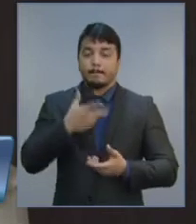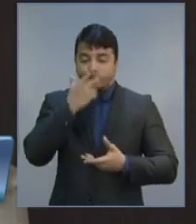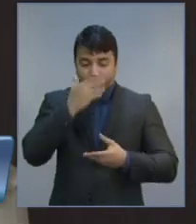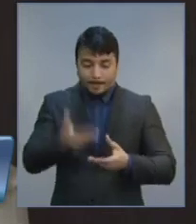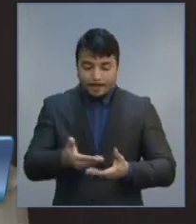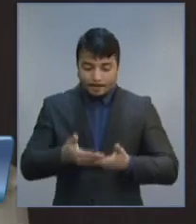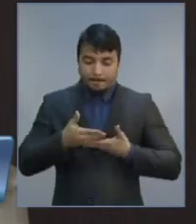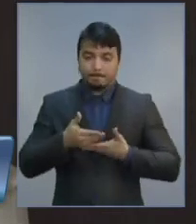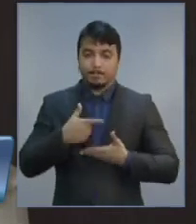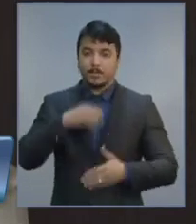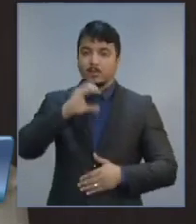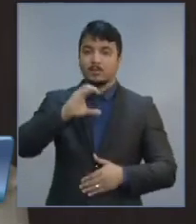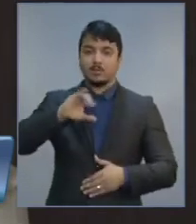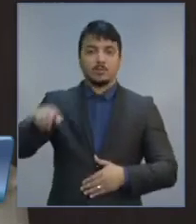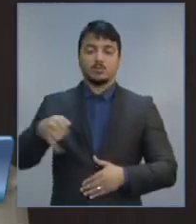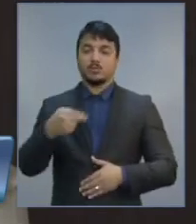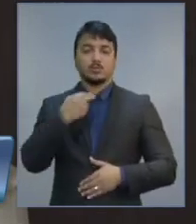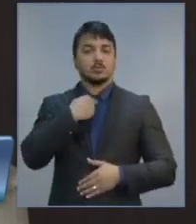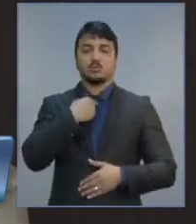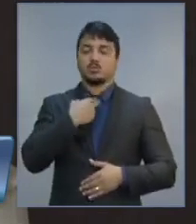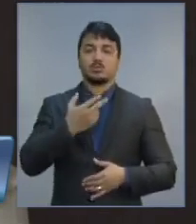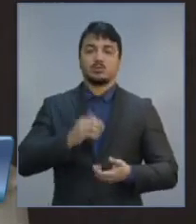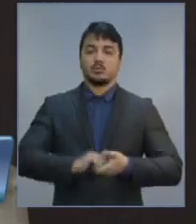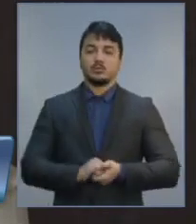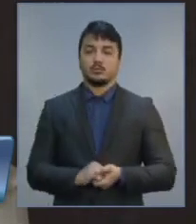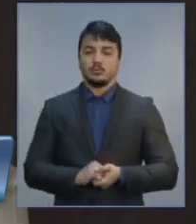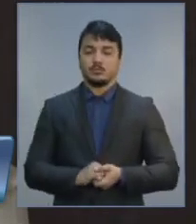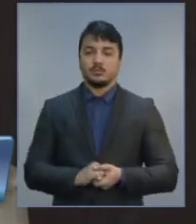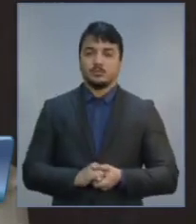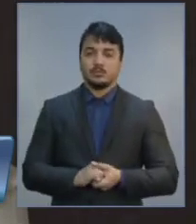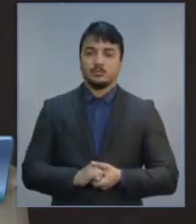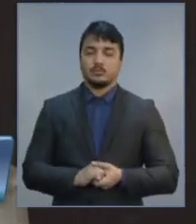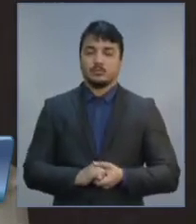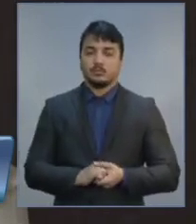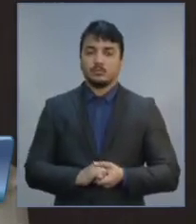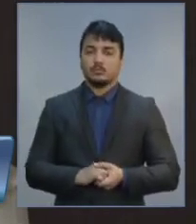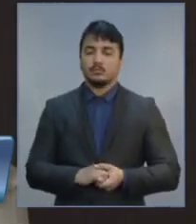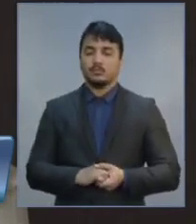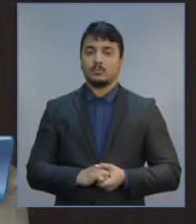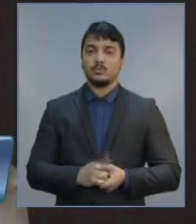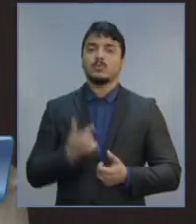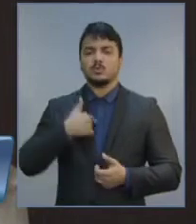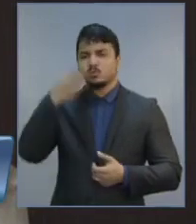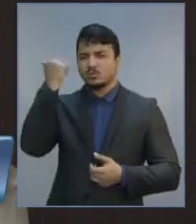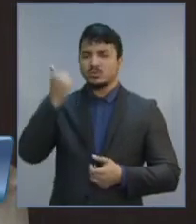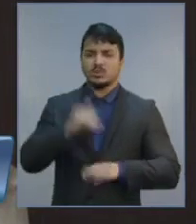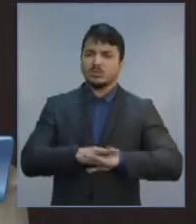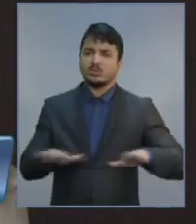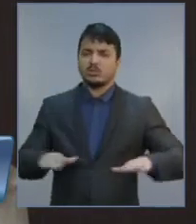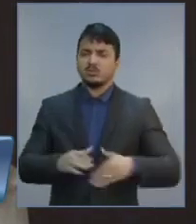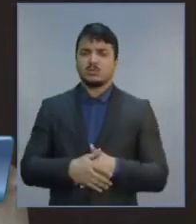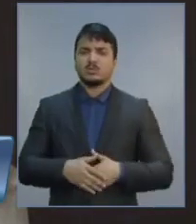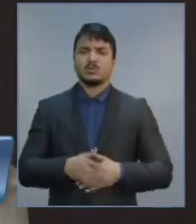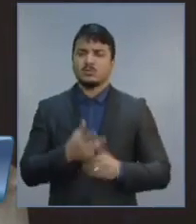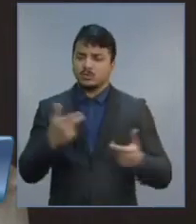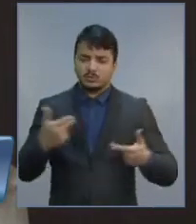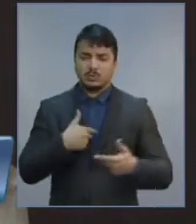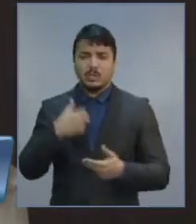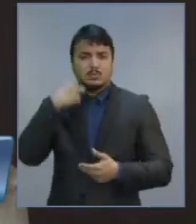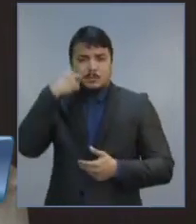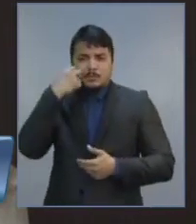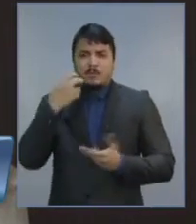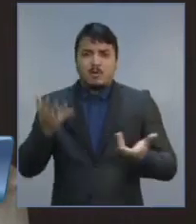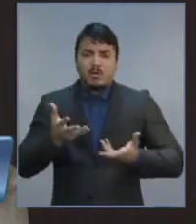recebido pela Comissão de Constituição e Justiça. Sequer pela Comissão de Constituição e Justiça. Eu sei dos constrangimentos que os senhores têm nesse momento